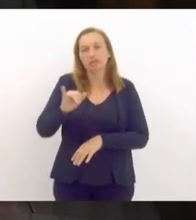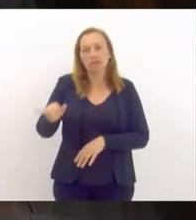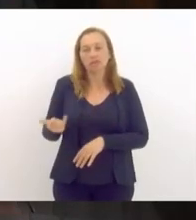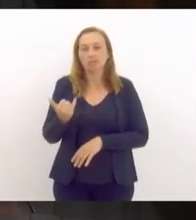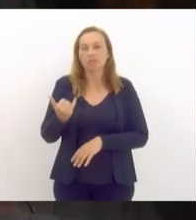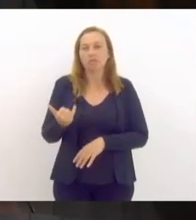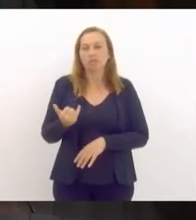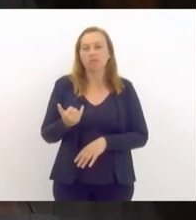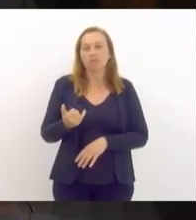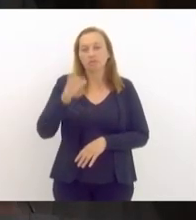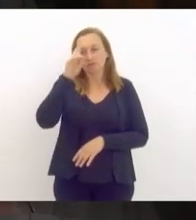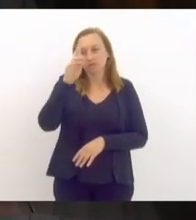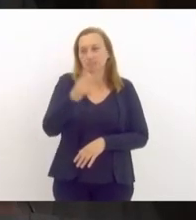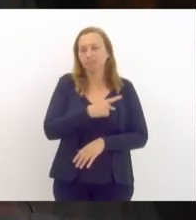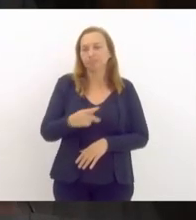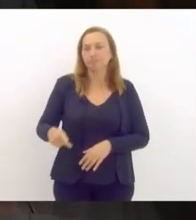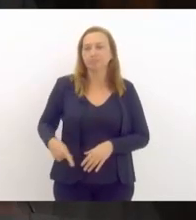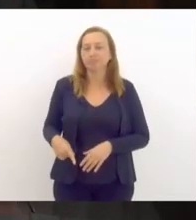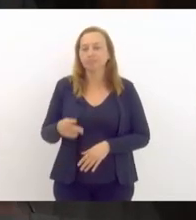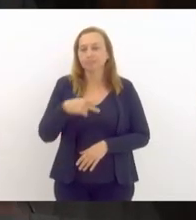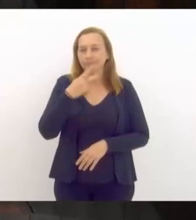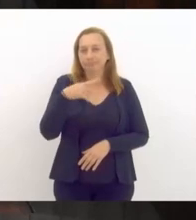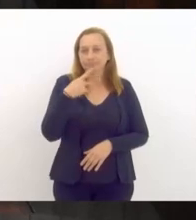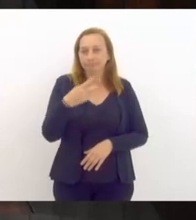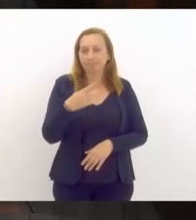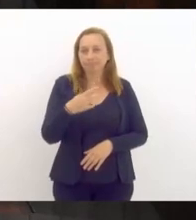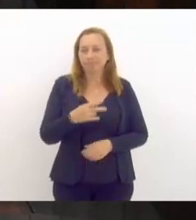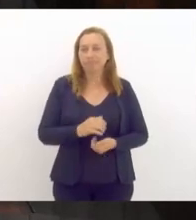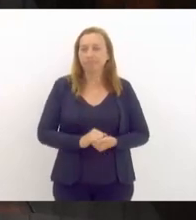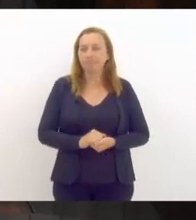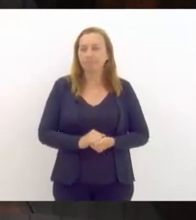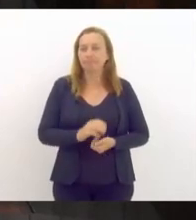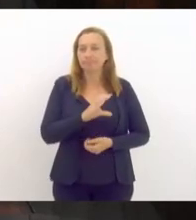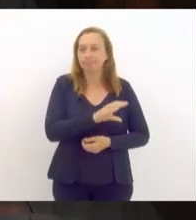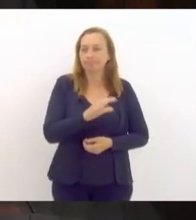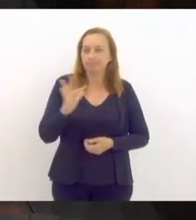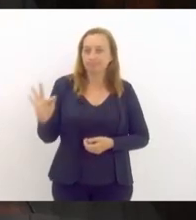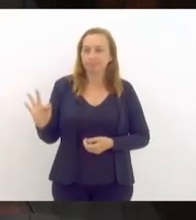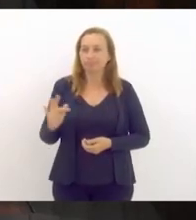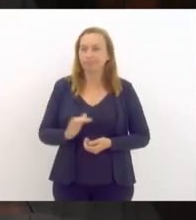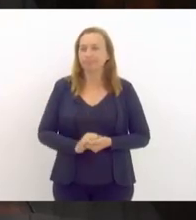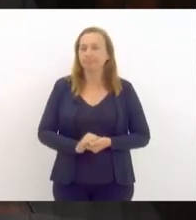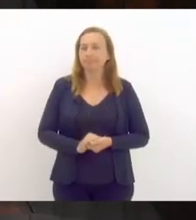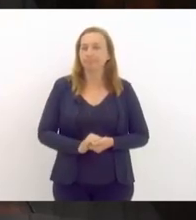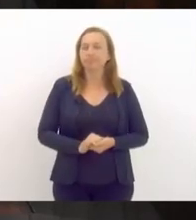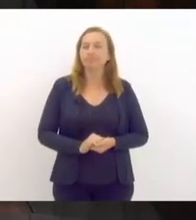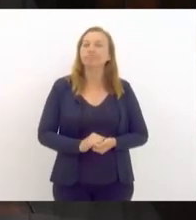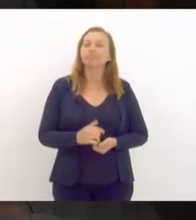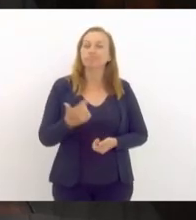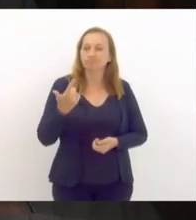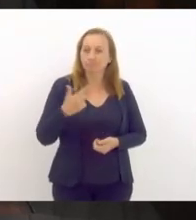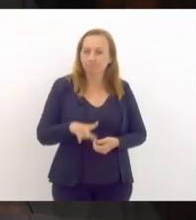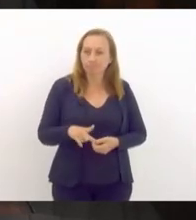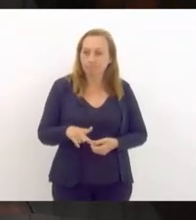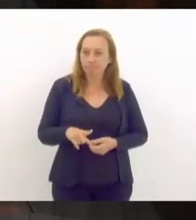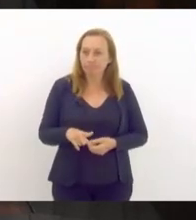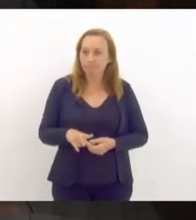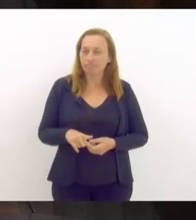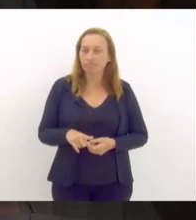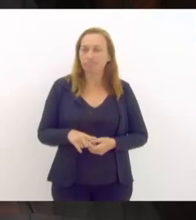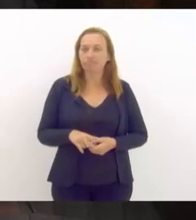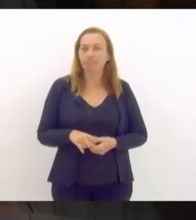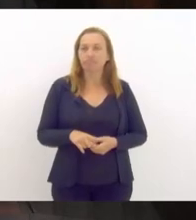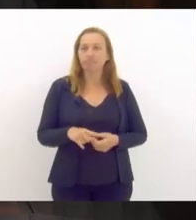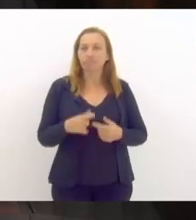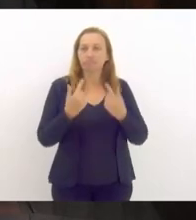o ensejo presidente e falando de Cabo Frio mais uma vez eu venho repudiar